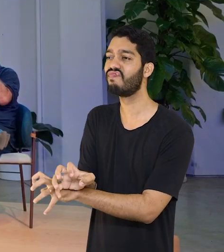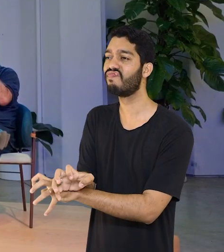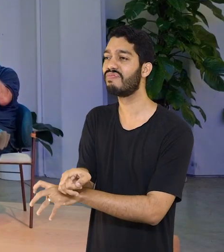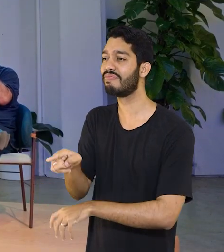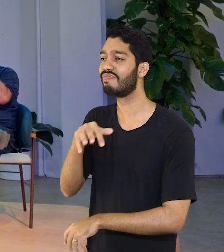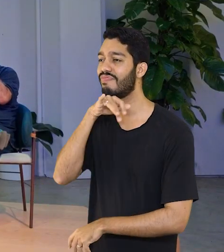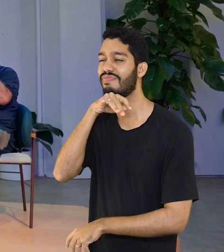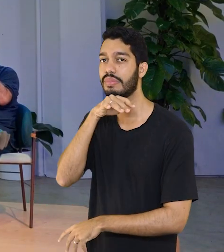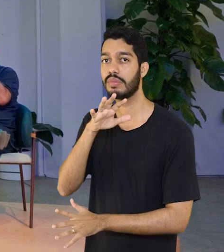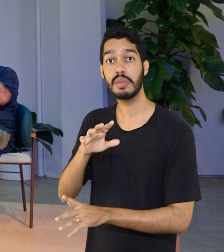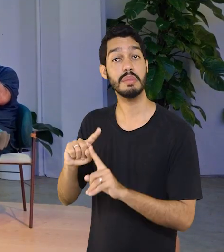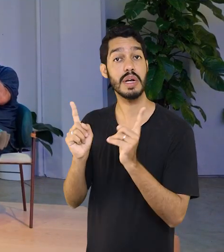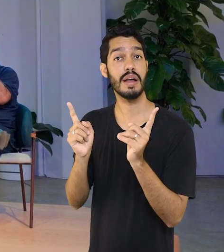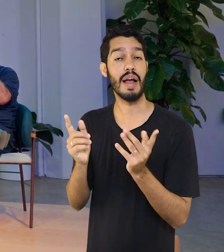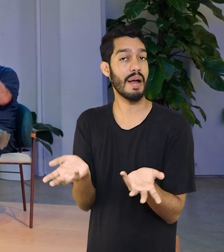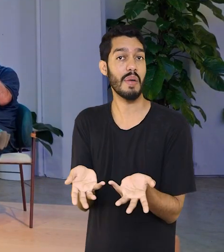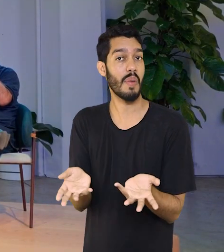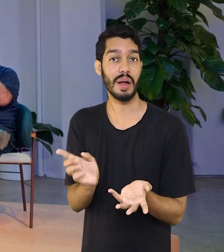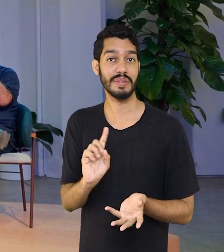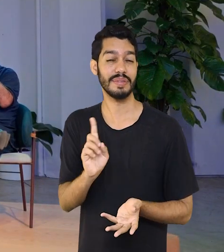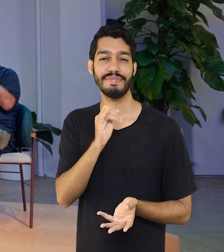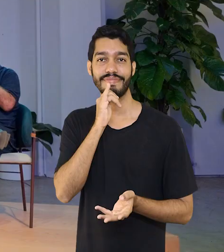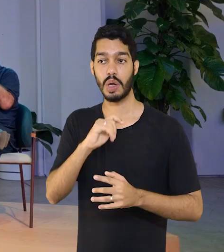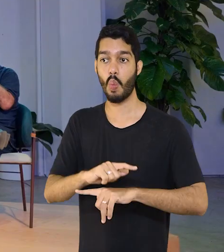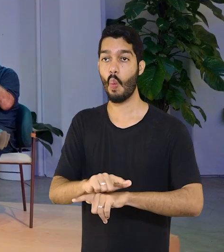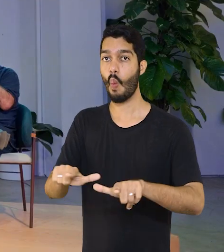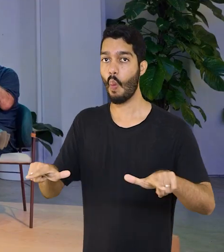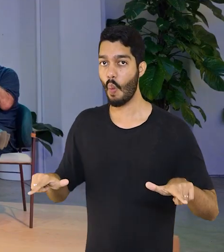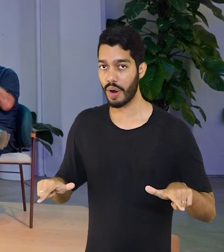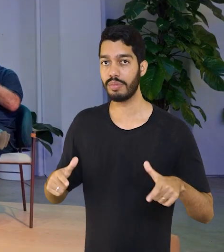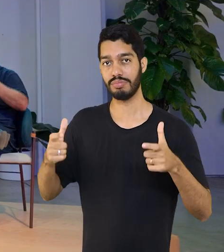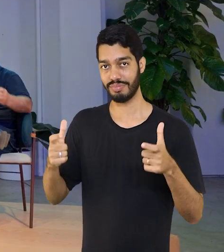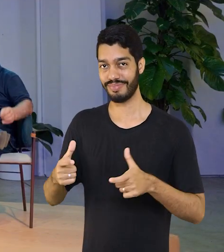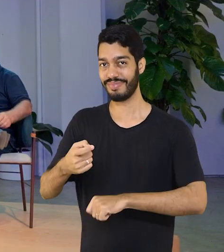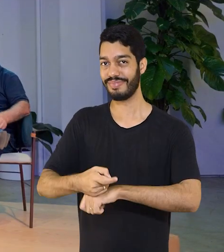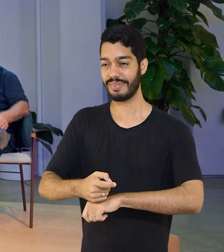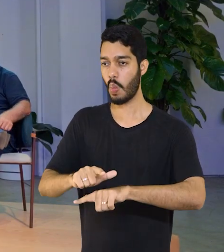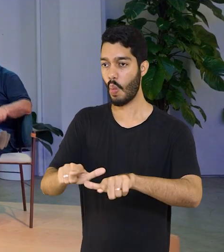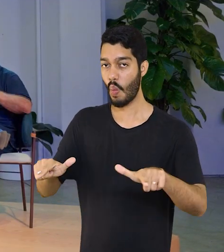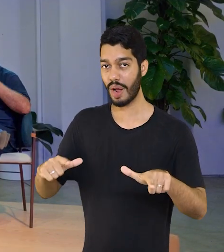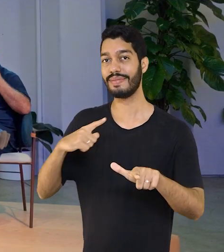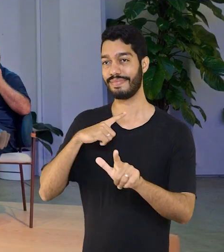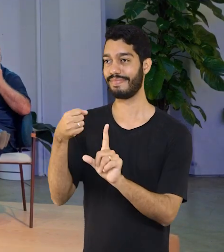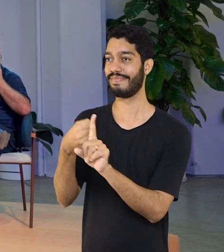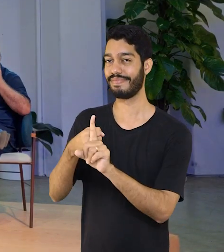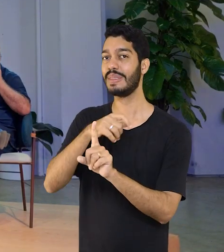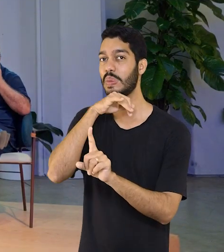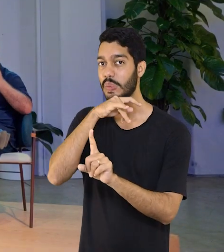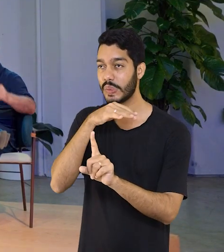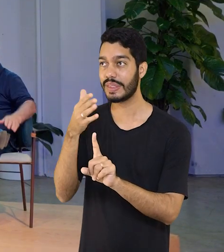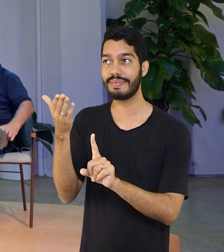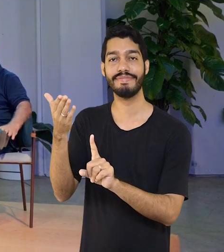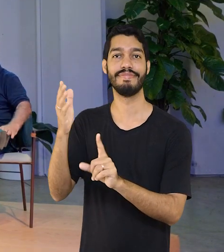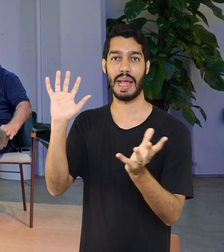a poder utilizar, por exemplo, a questão de áreas desertificadas, que também é um dos impactos da mudança climática. Não